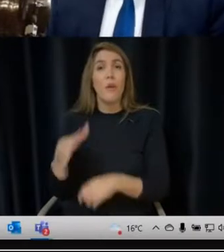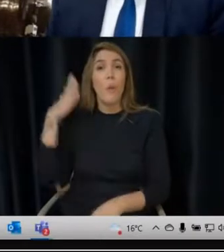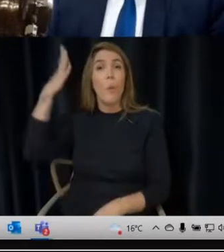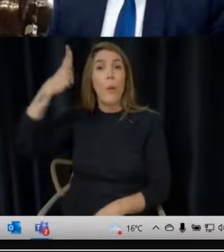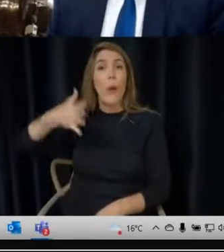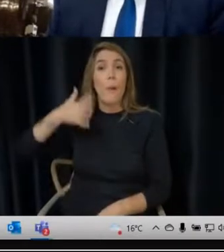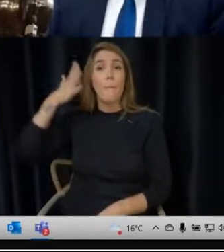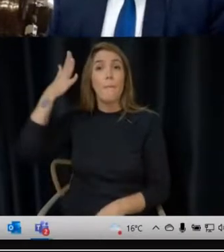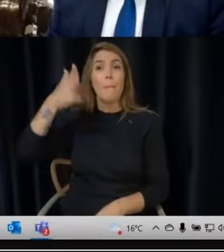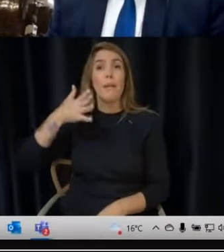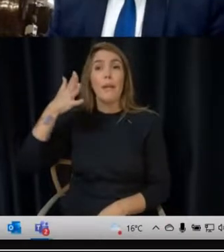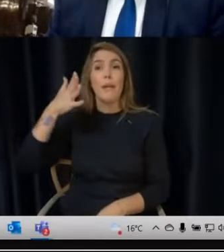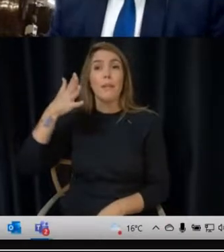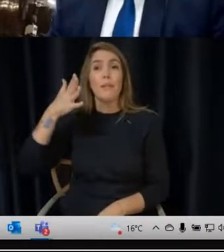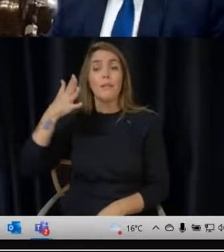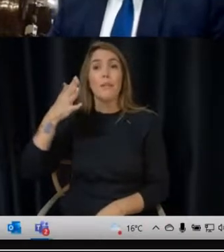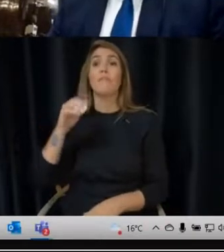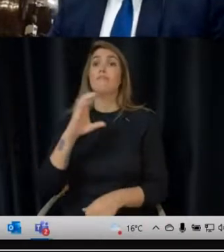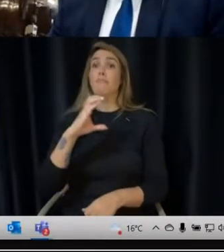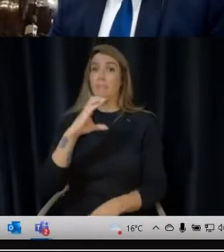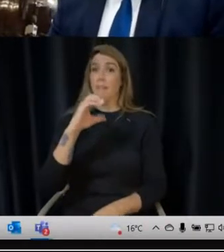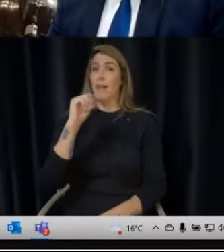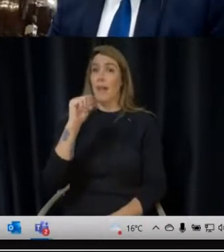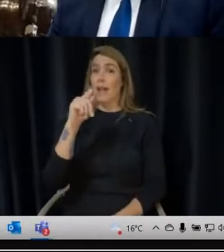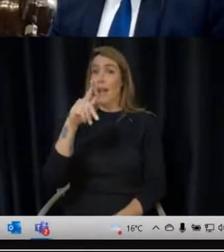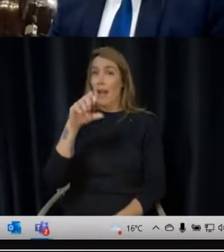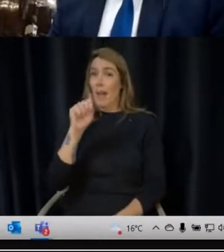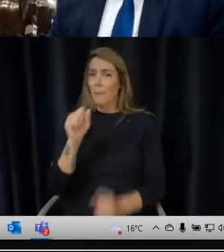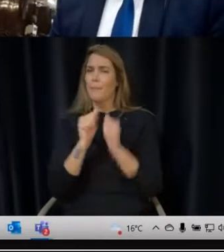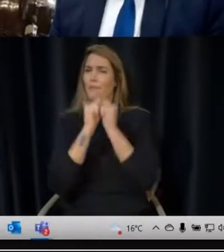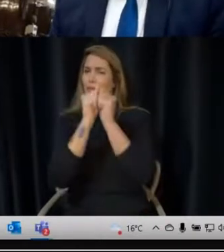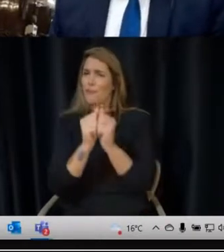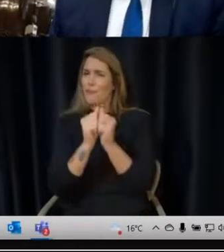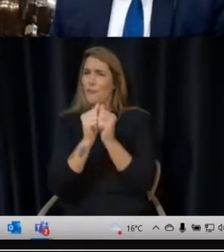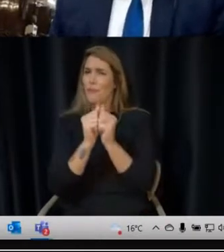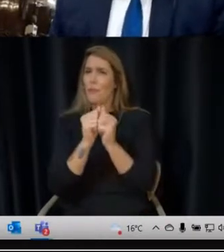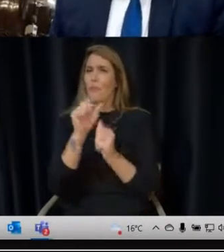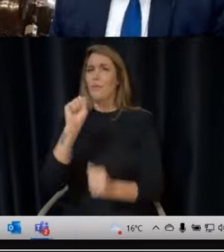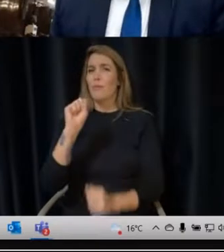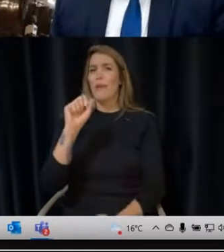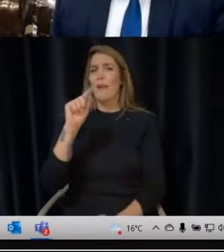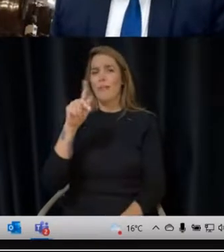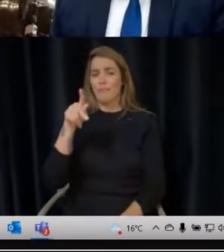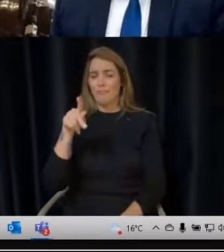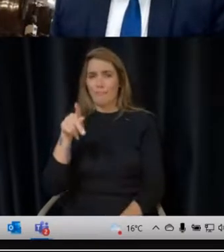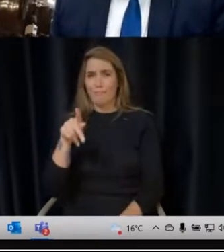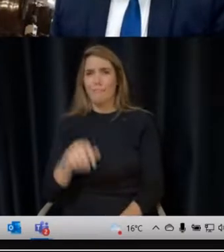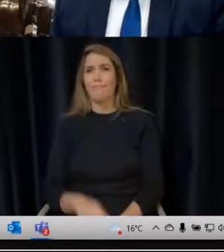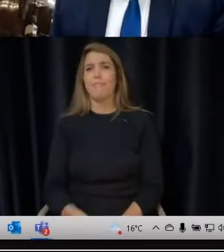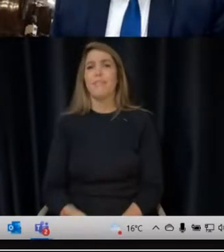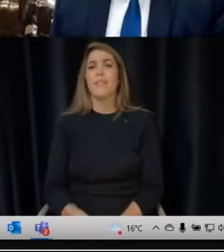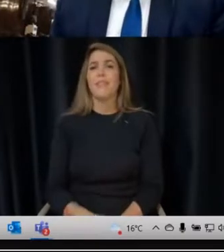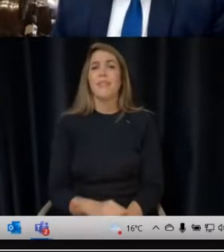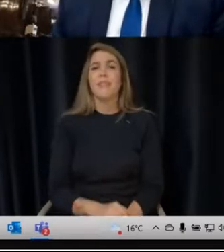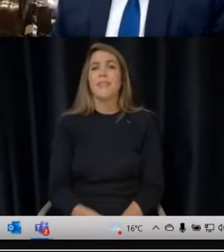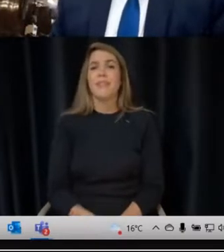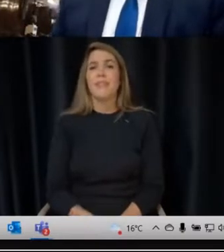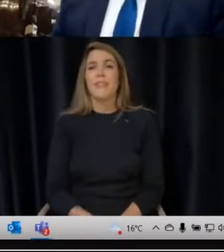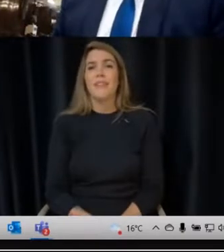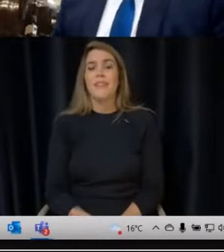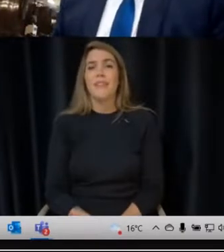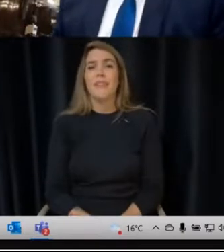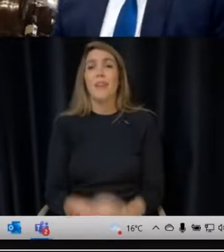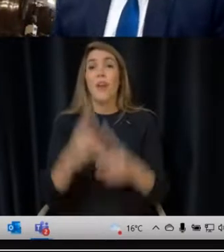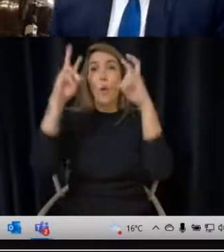também da CAPES e SGP, Suicídio, o trabalho tem algo a ver com isso, com o Dr. Wagner